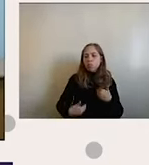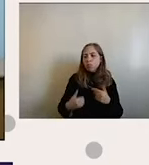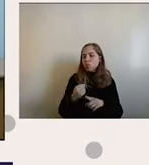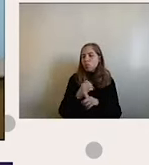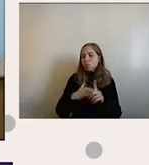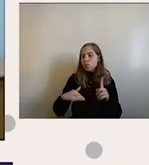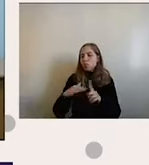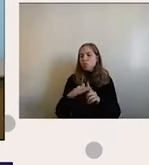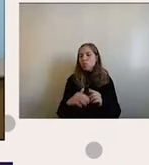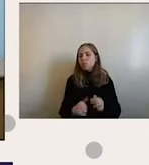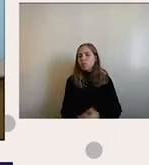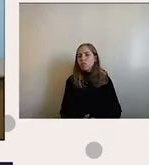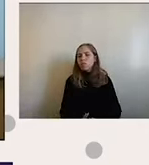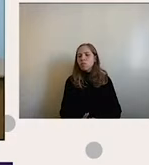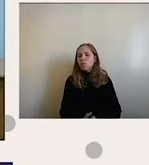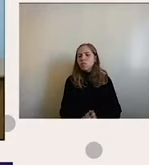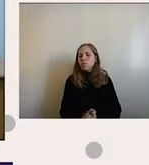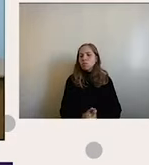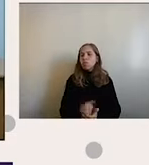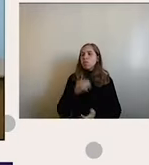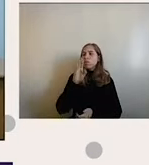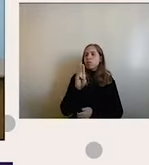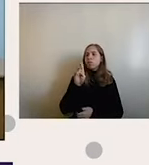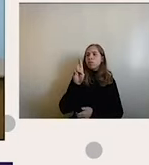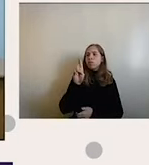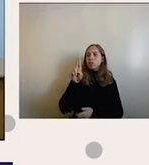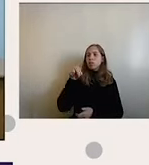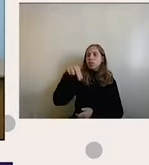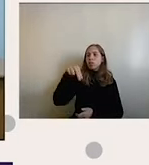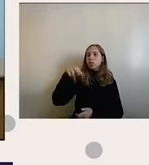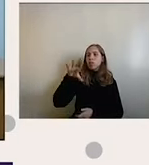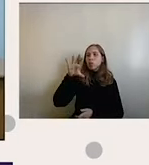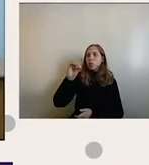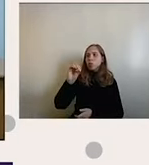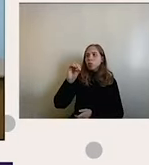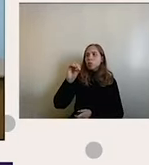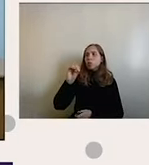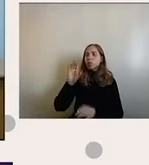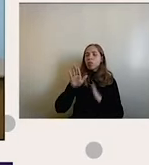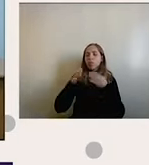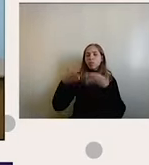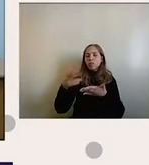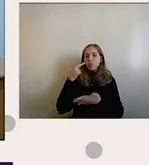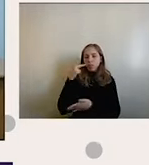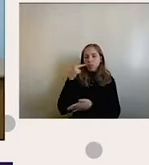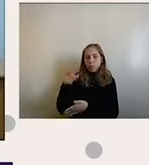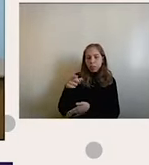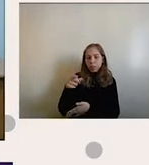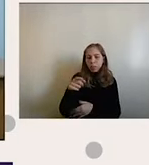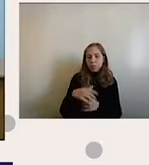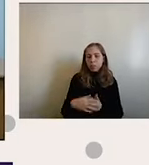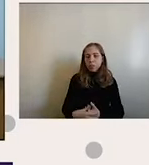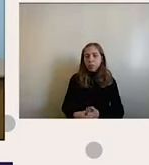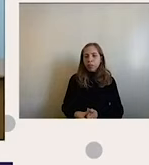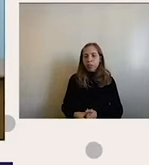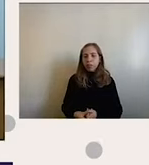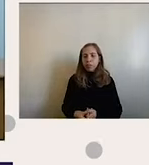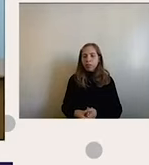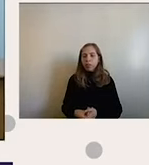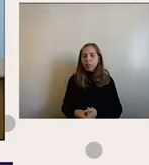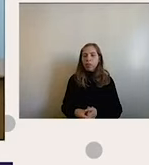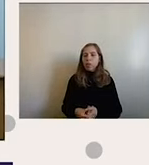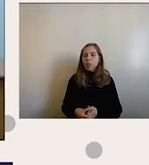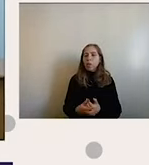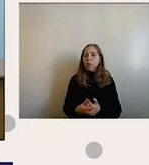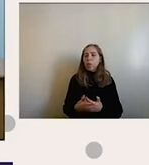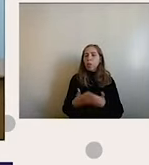O Bruno, e ainda, Bruno, especificamente para você, qual é que o Bruno ficou quietinho,